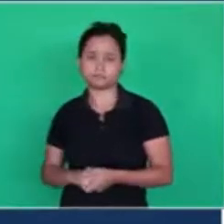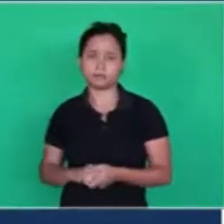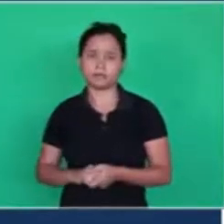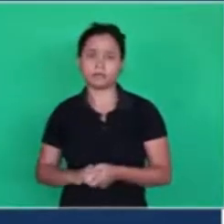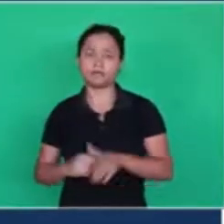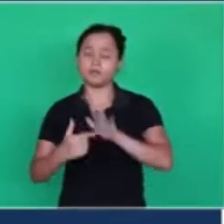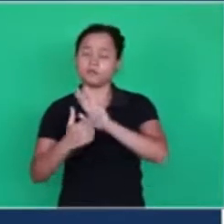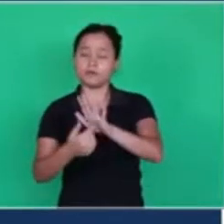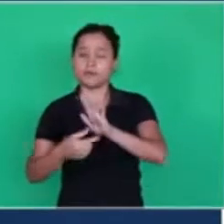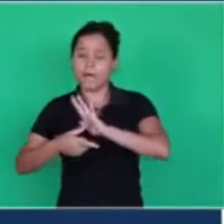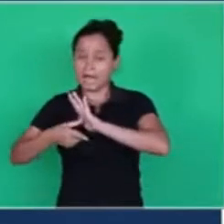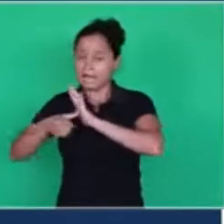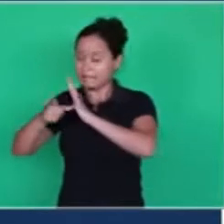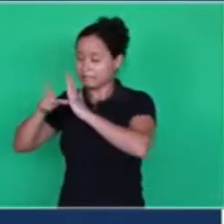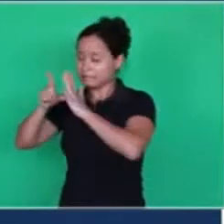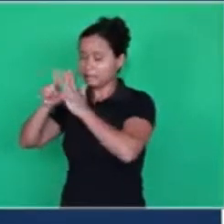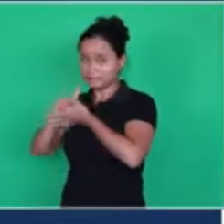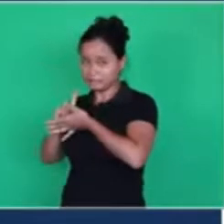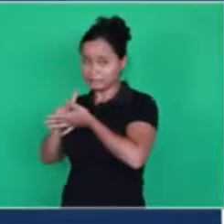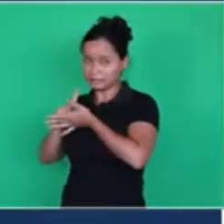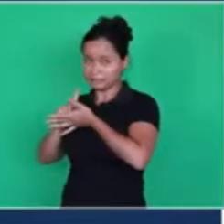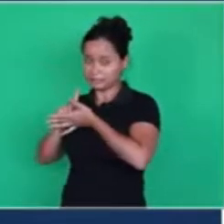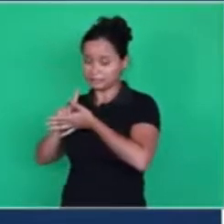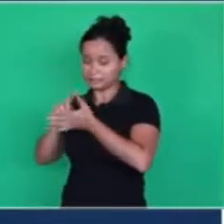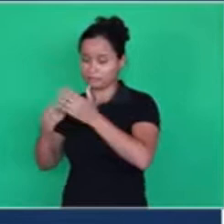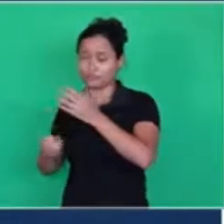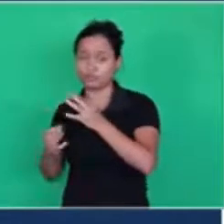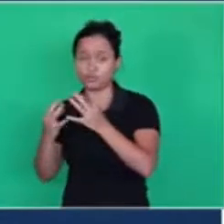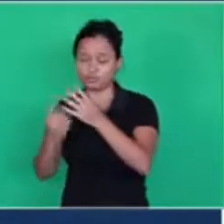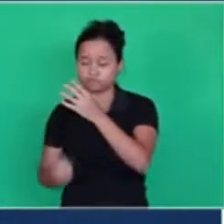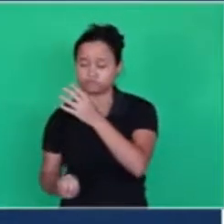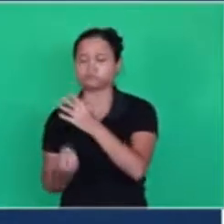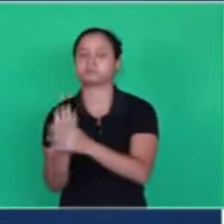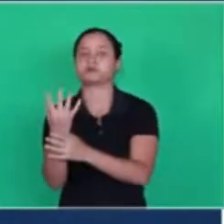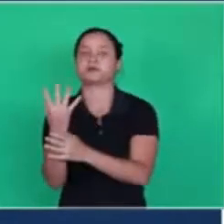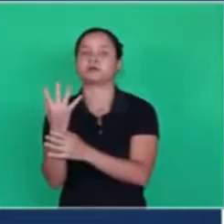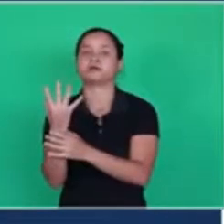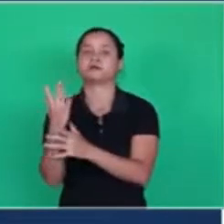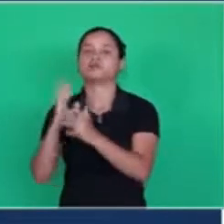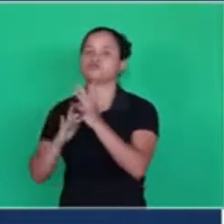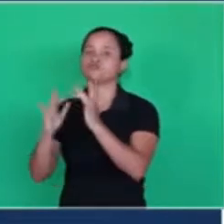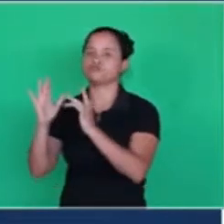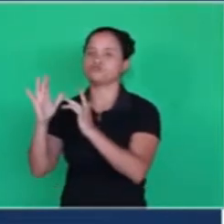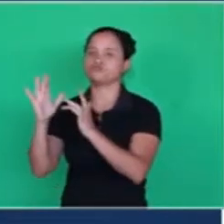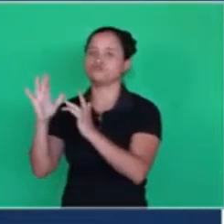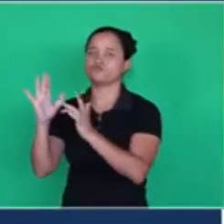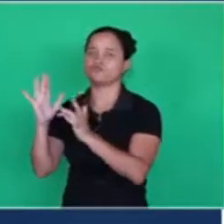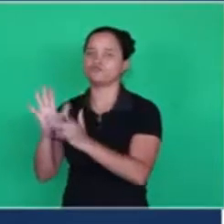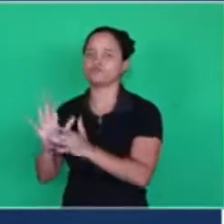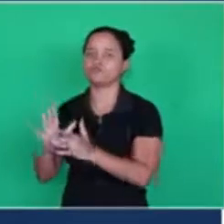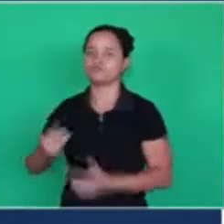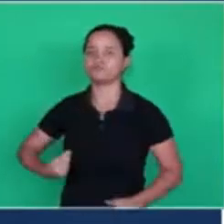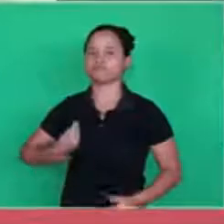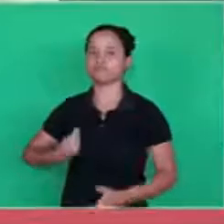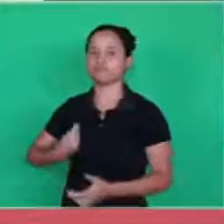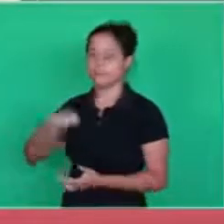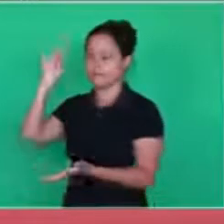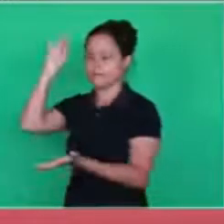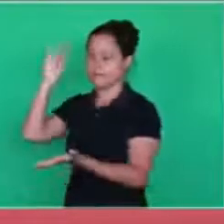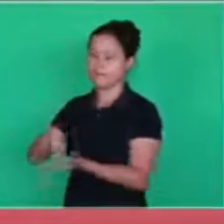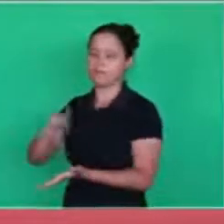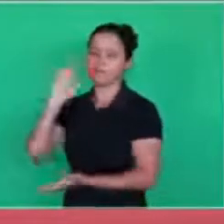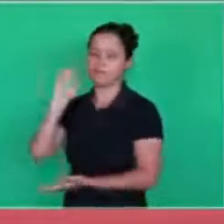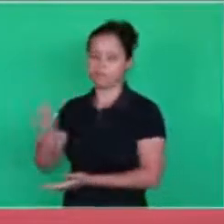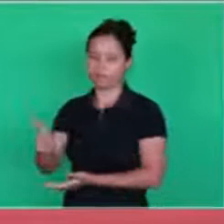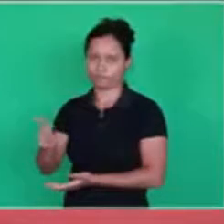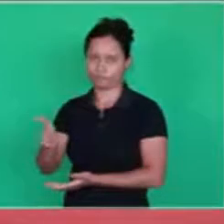pré-existência. Antes de tudo ser criado, Jesus já existia. Os irmãos estão entendendo? Jesus